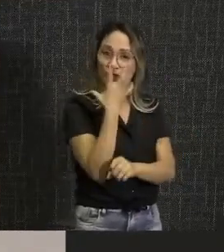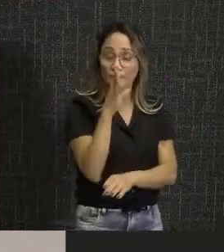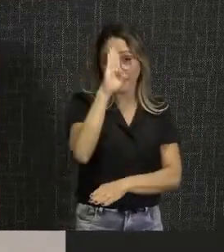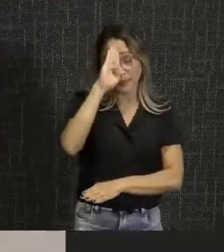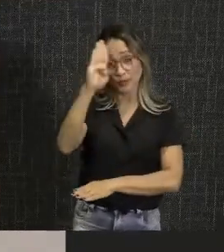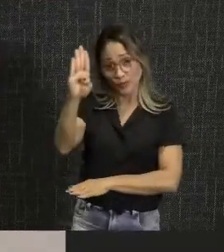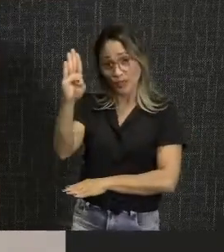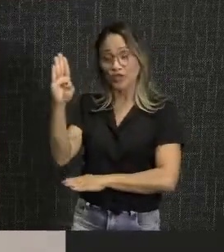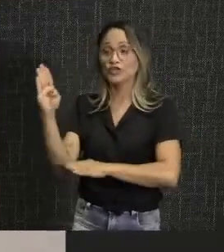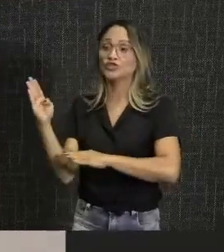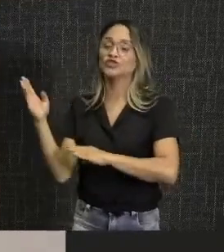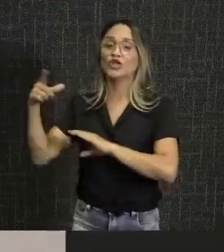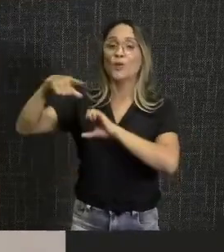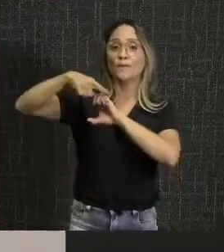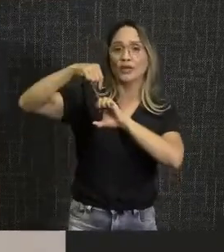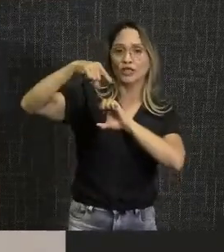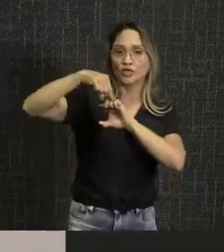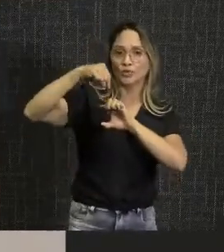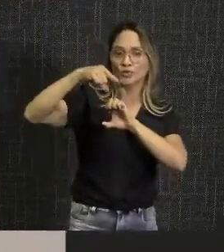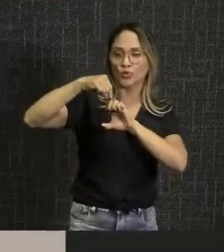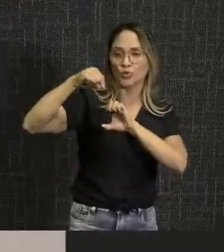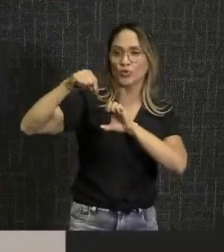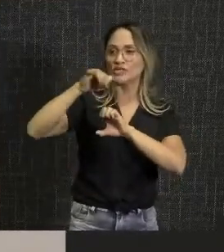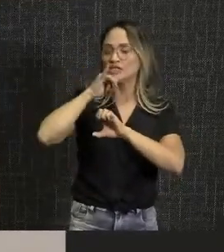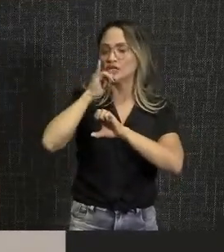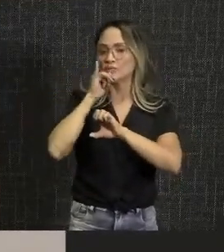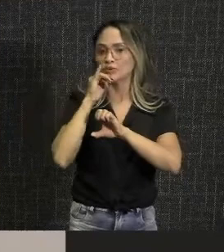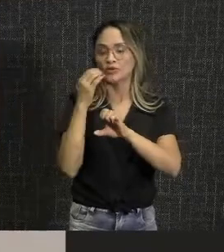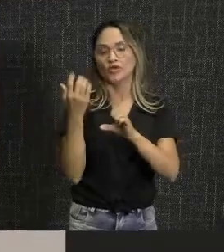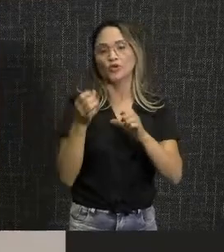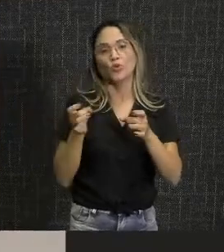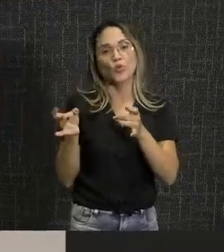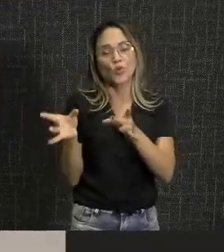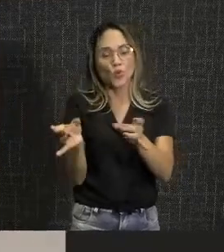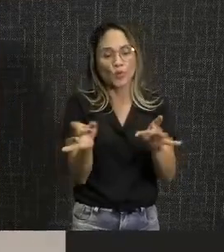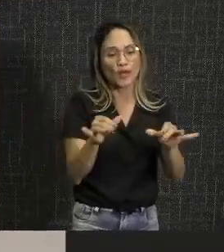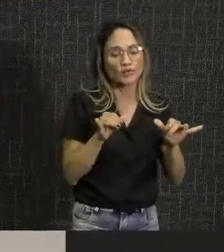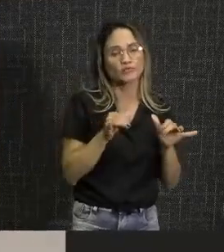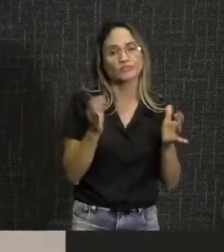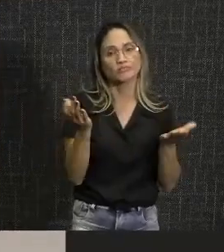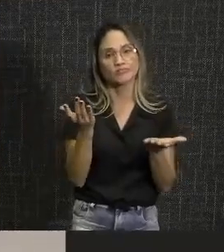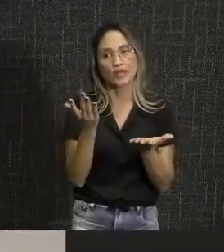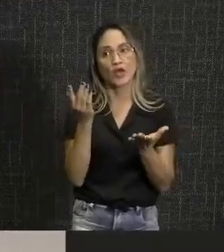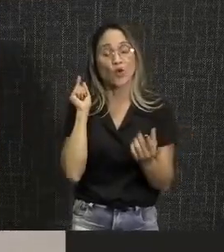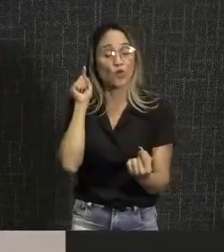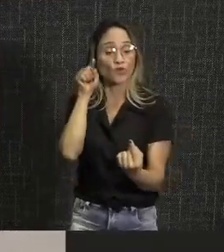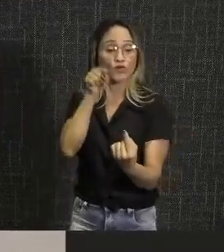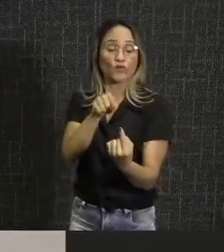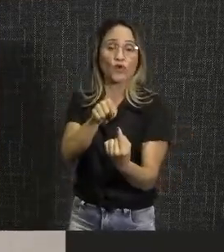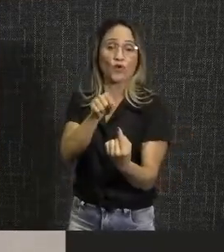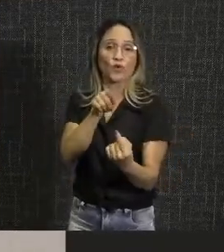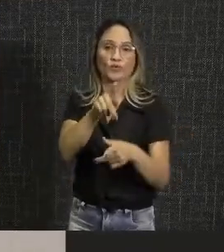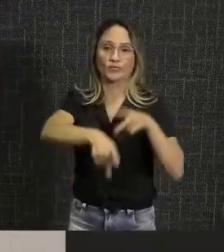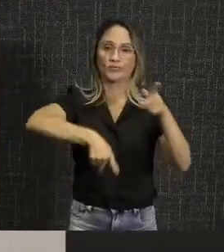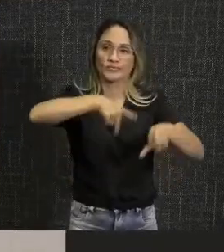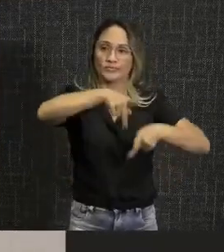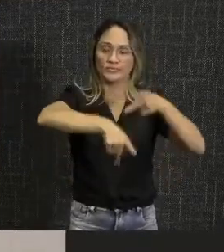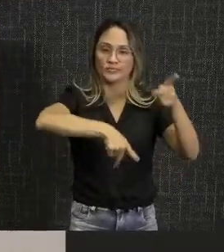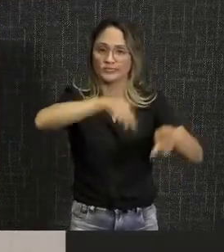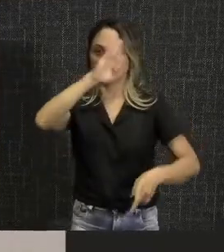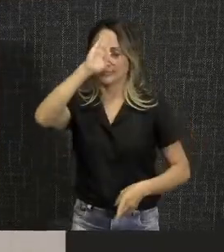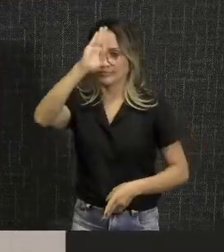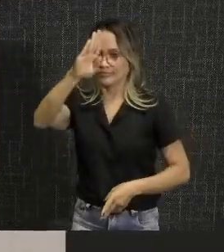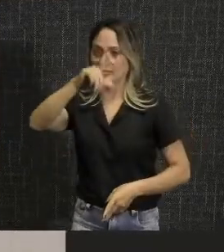empreendedor cujo comércio, serviços, acaba chegando no público que foi prioritário para receber